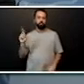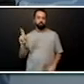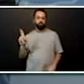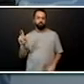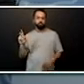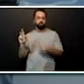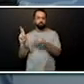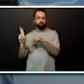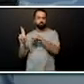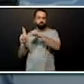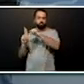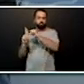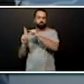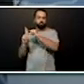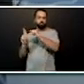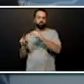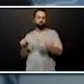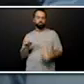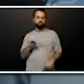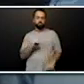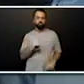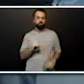1 centena.